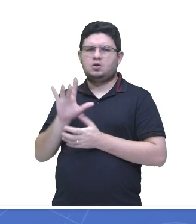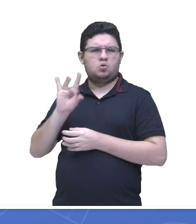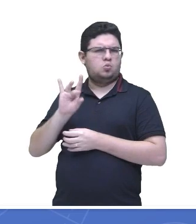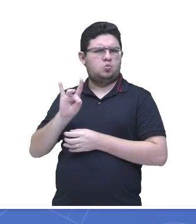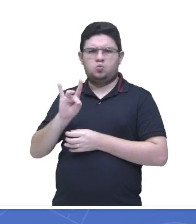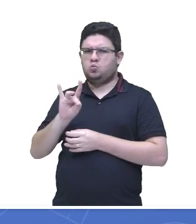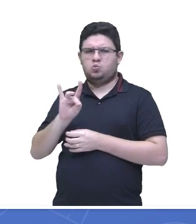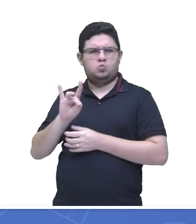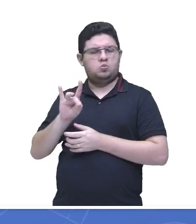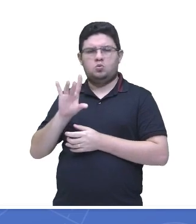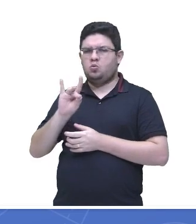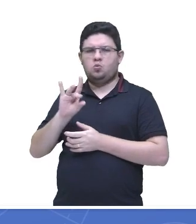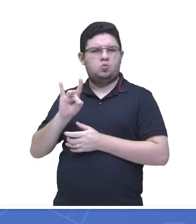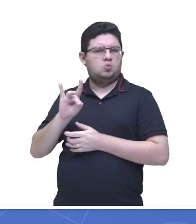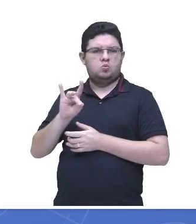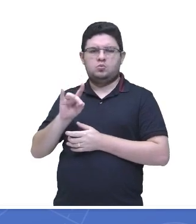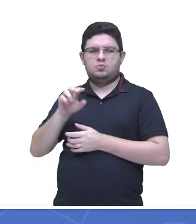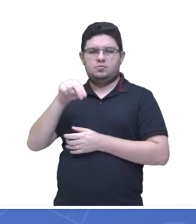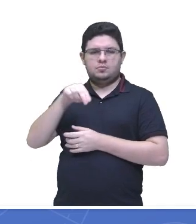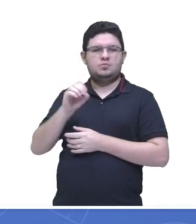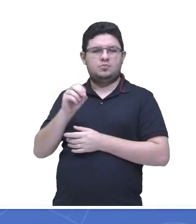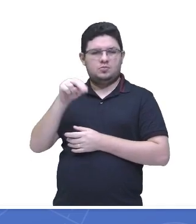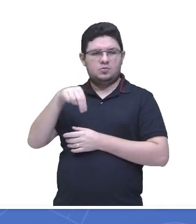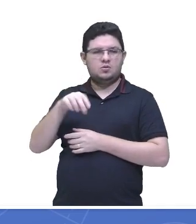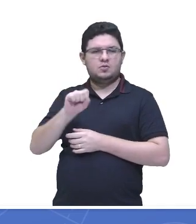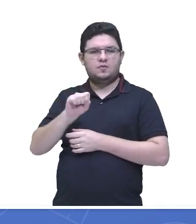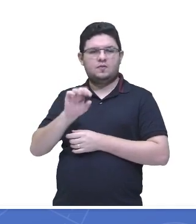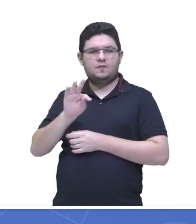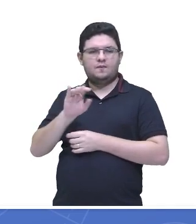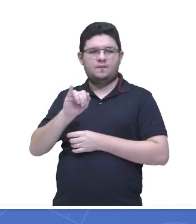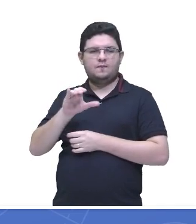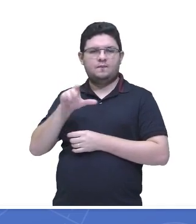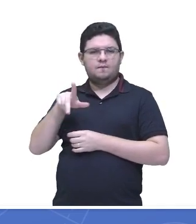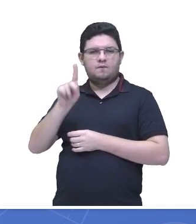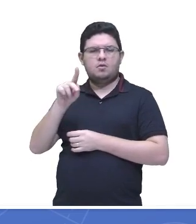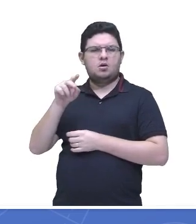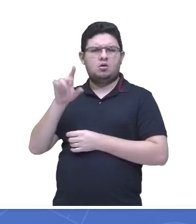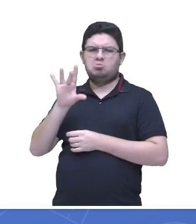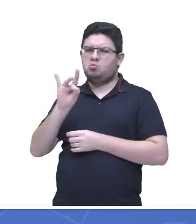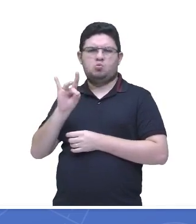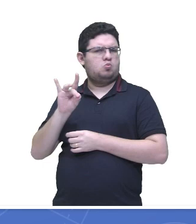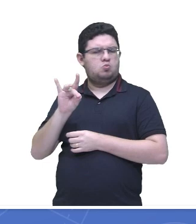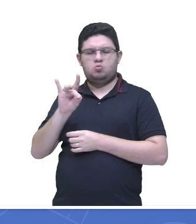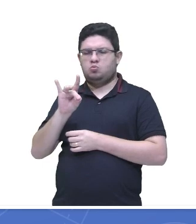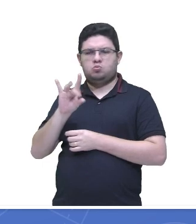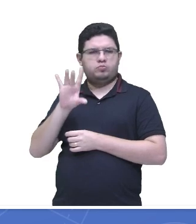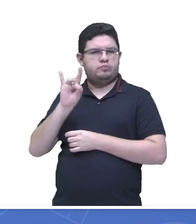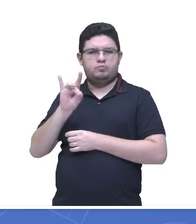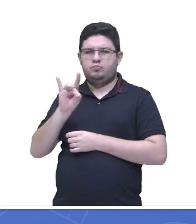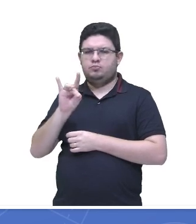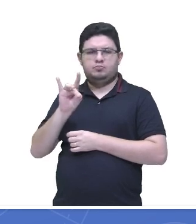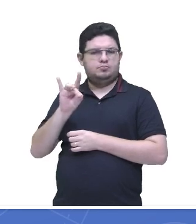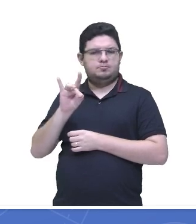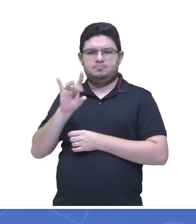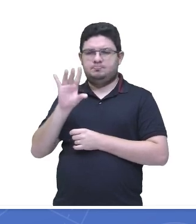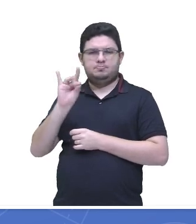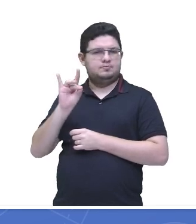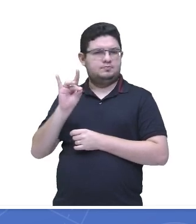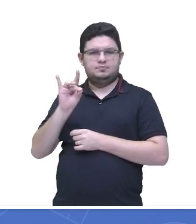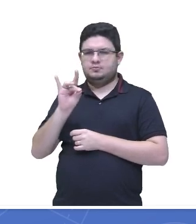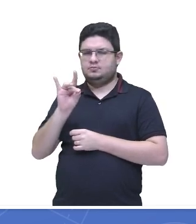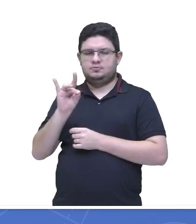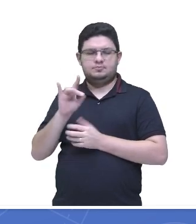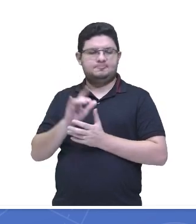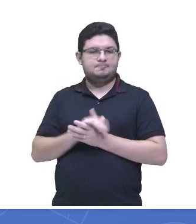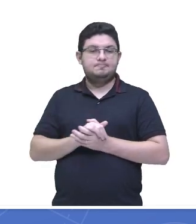negação. Então, não stick, quer dizer, o que não gruda, que não adere, que não cola de jeito nenhum, ok? Não stick, não